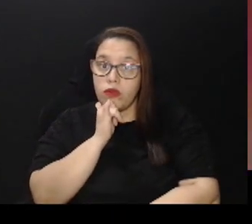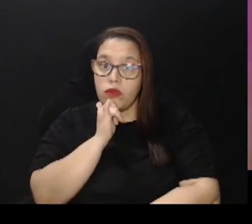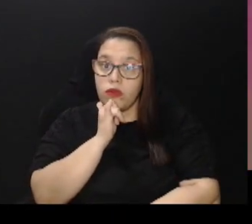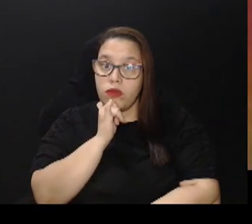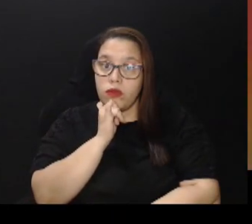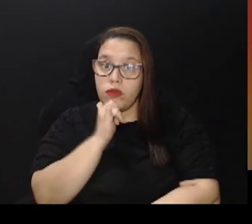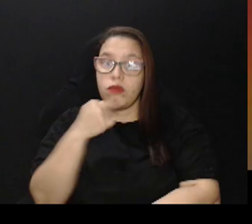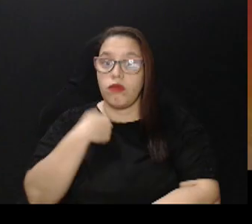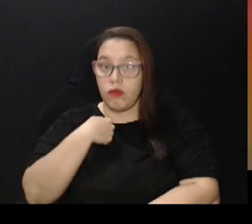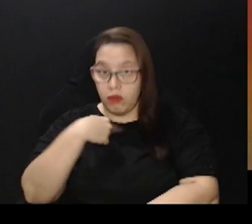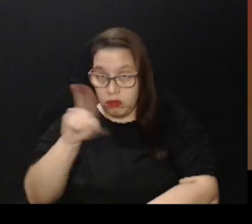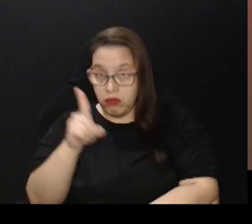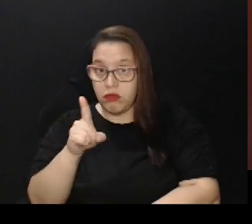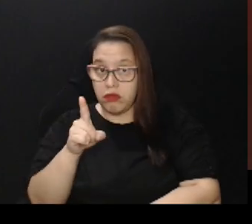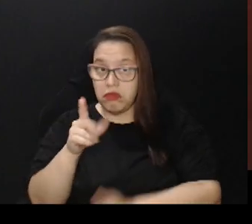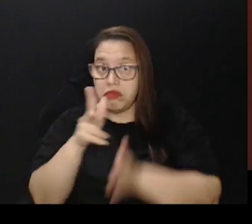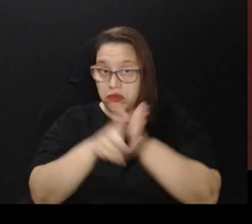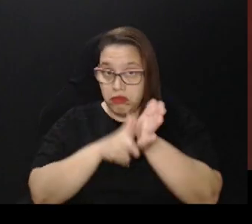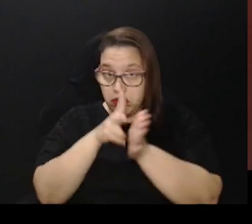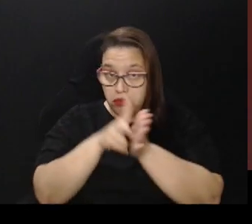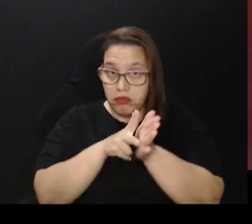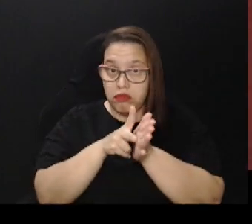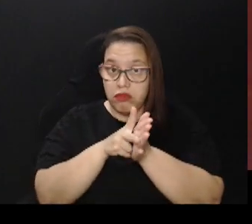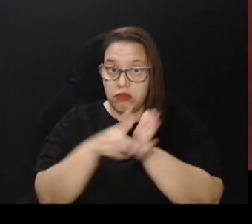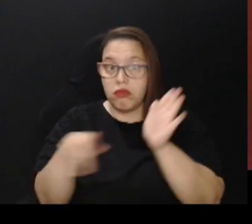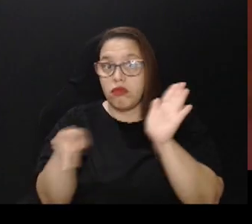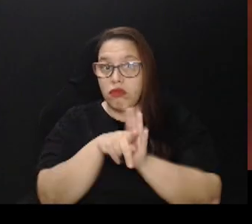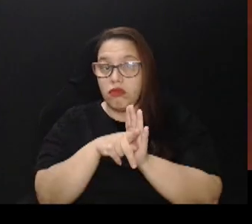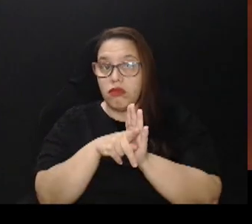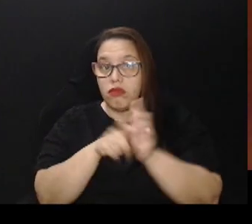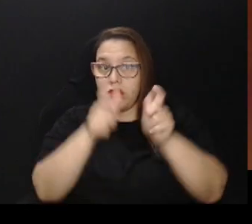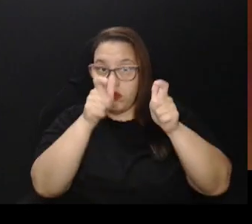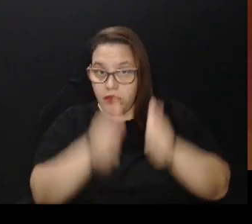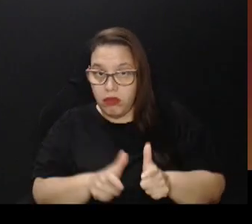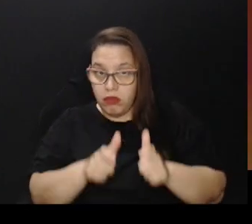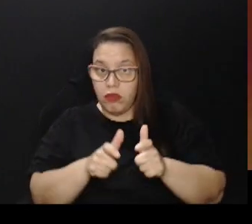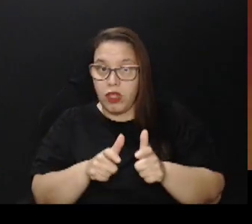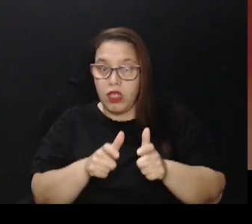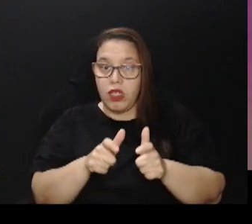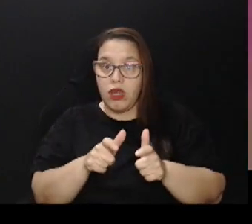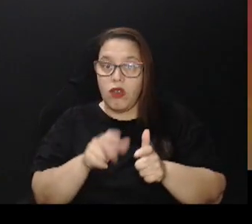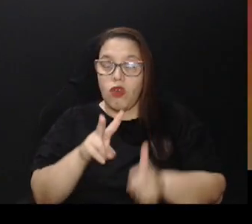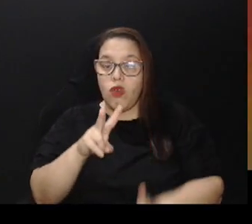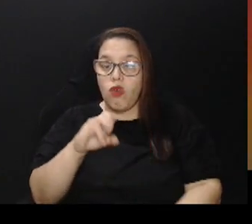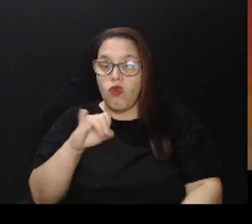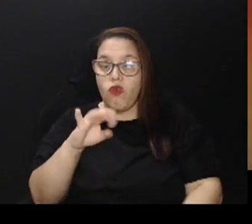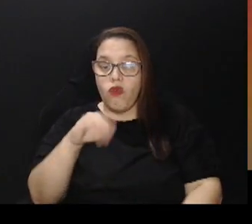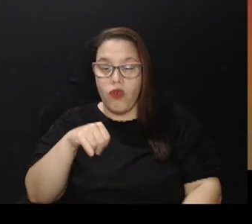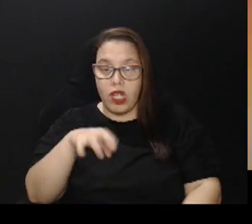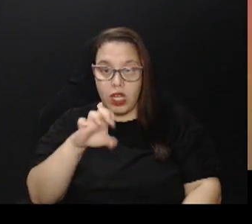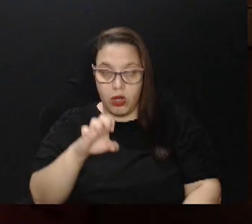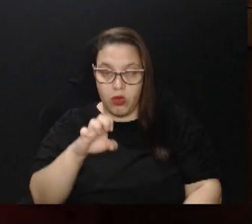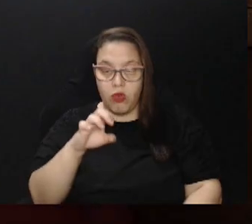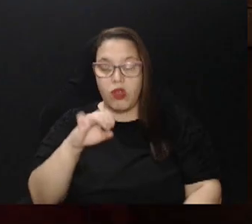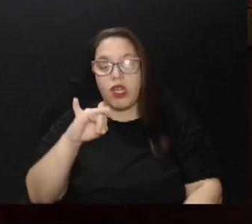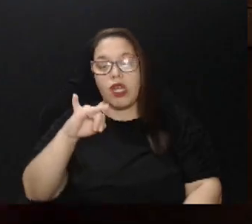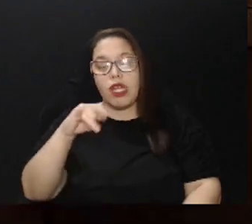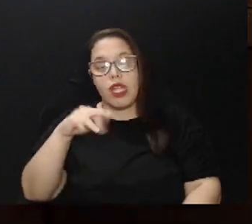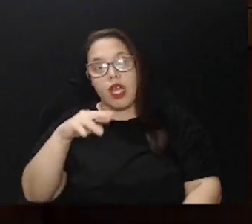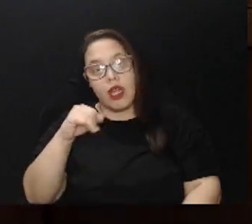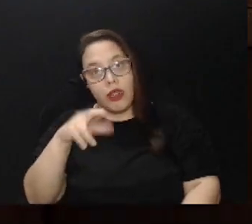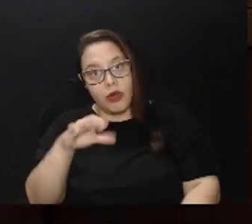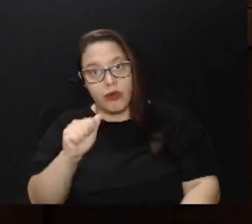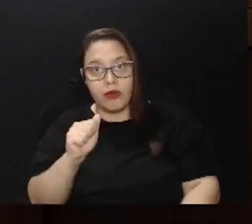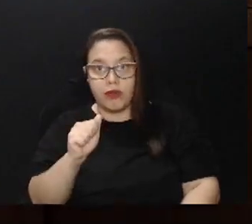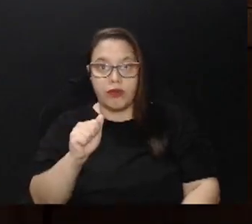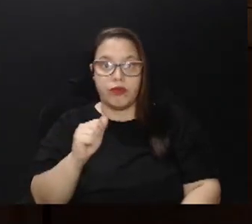a estação. O próprio Visconde de Indaiatuba, ele arregimentou ali muitos imigrantes. Como Campinas era